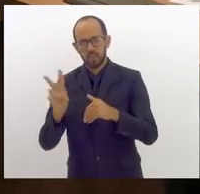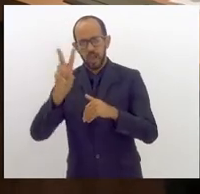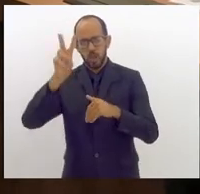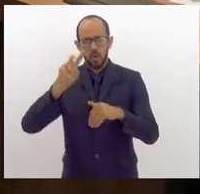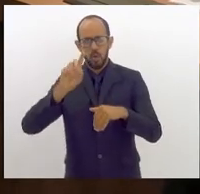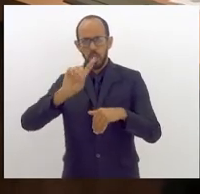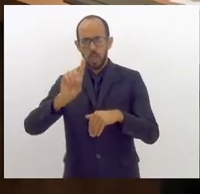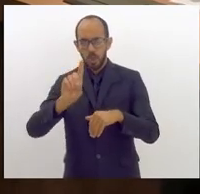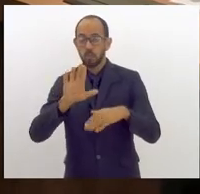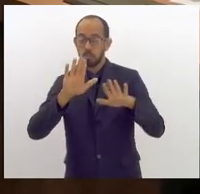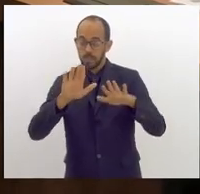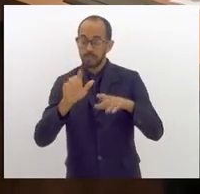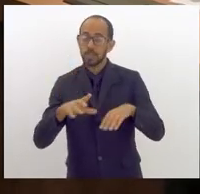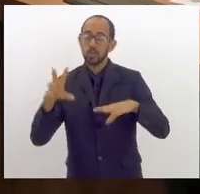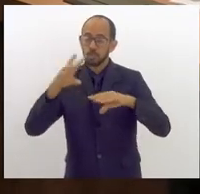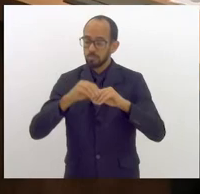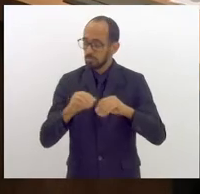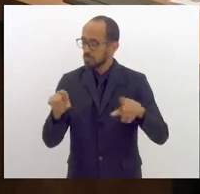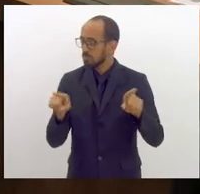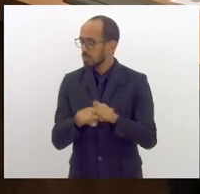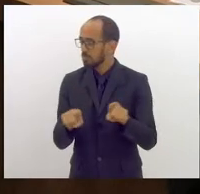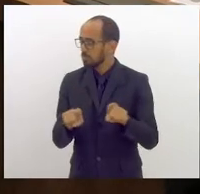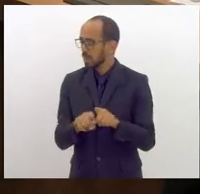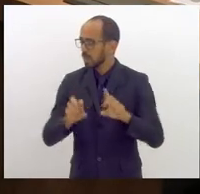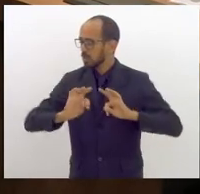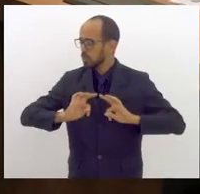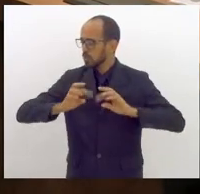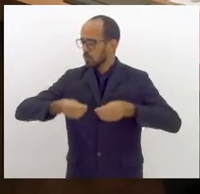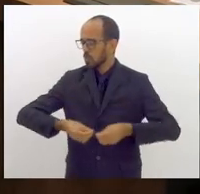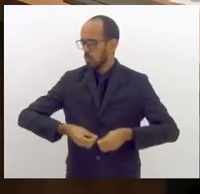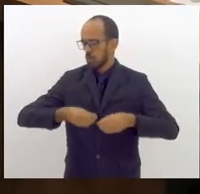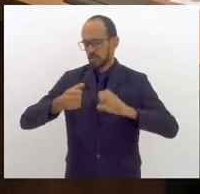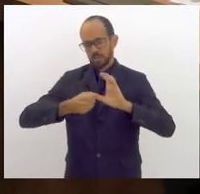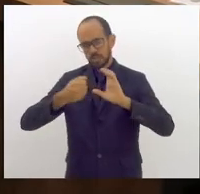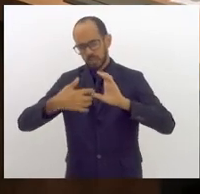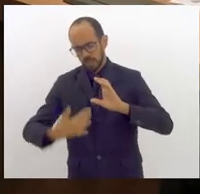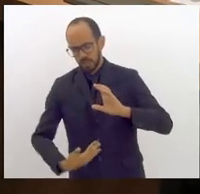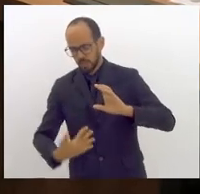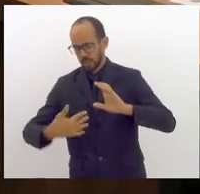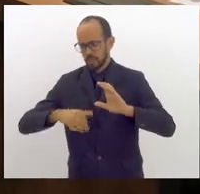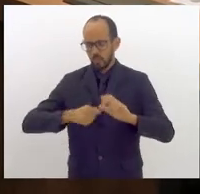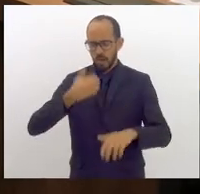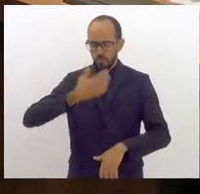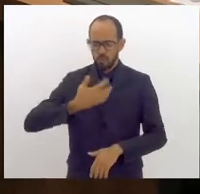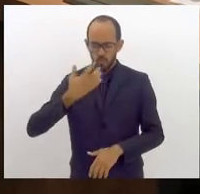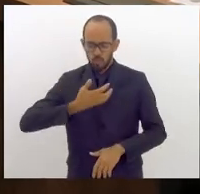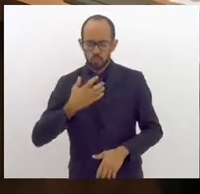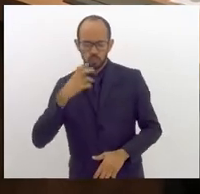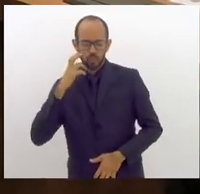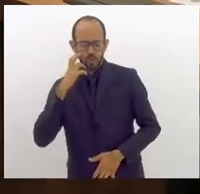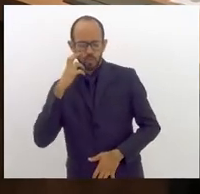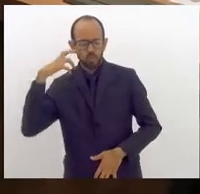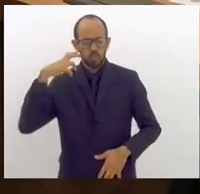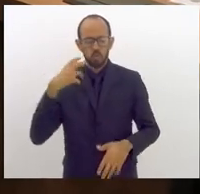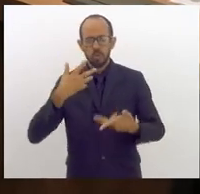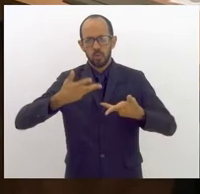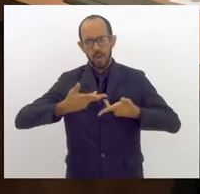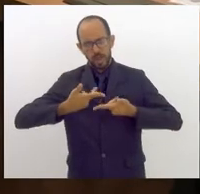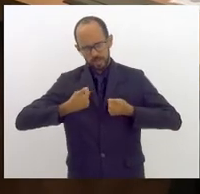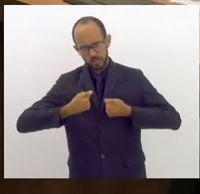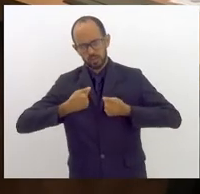Auê recompõe também esses traços a partir da Musicalidade da cultura da arte então